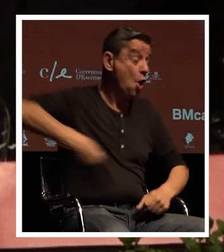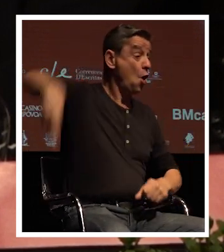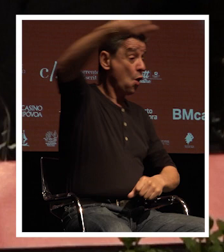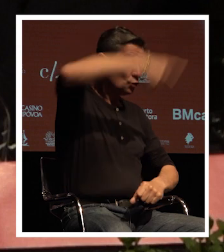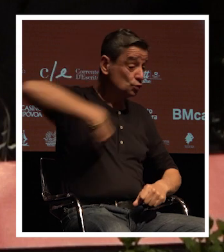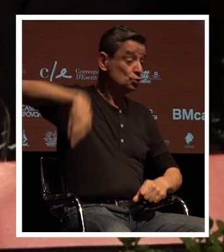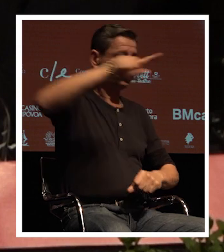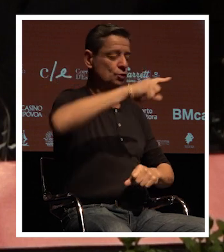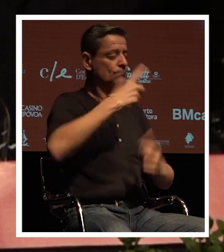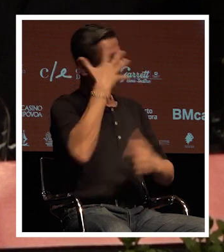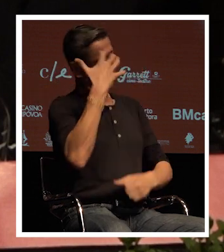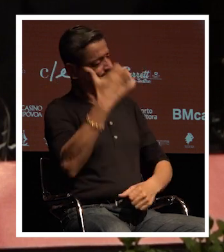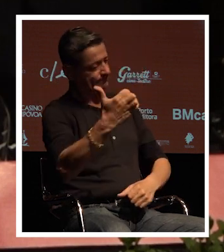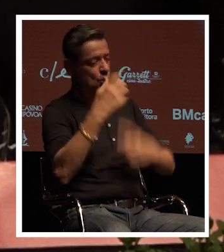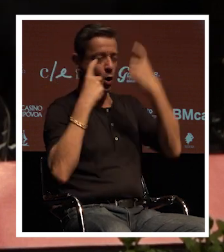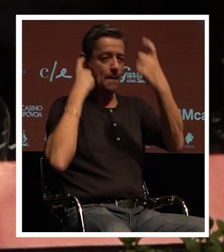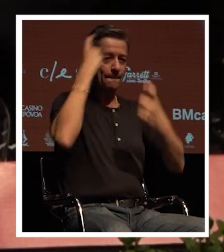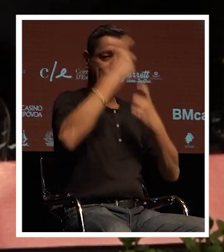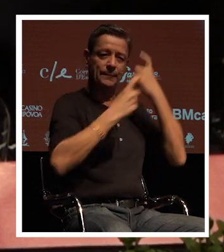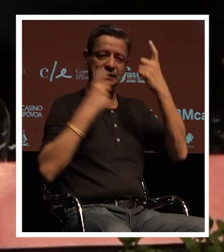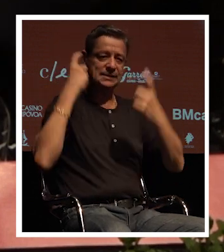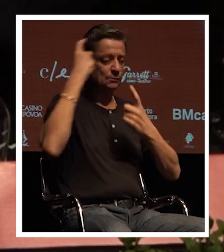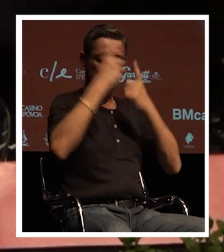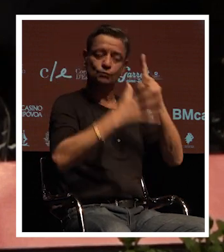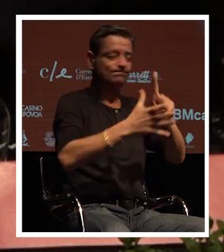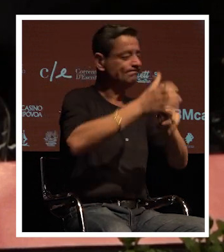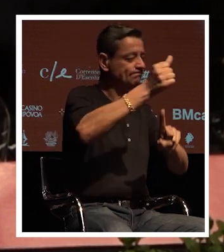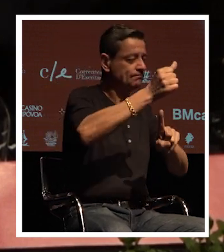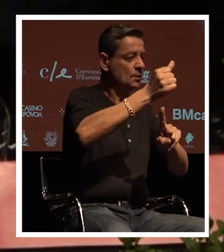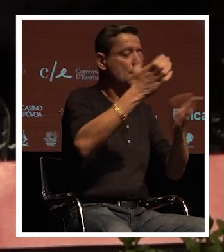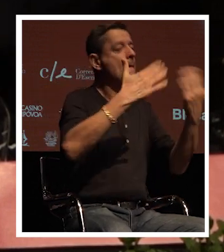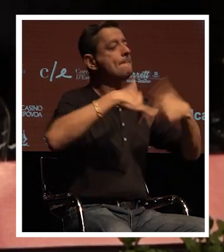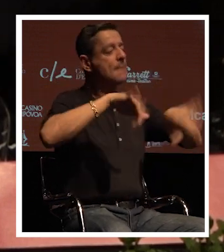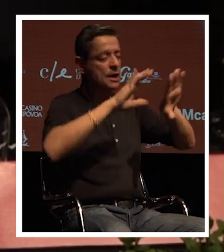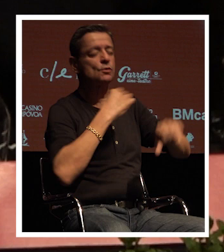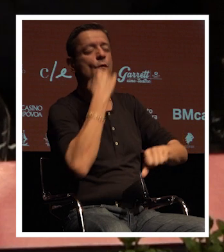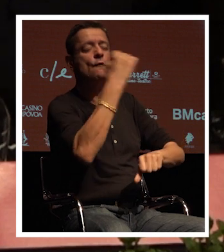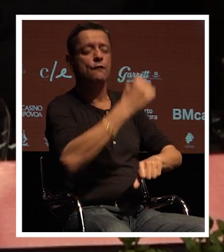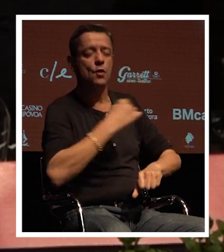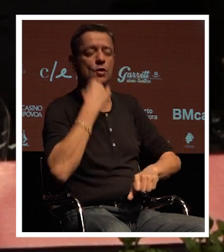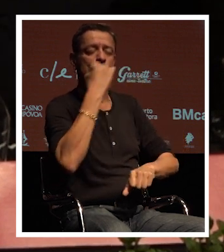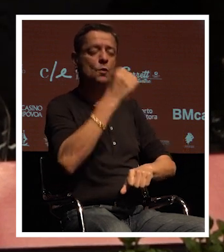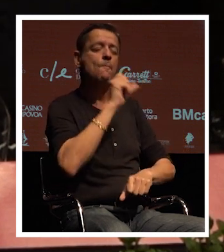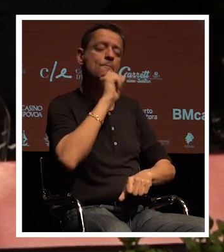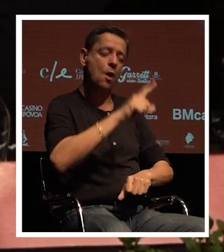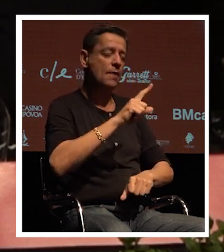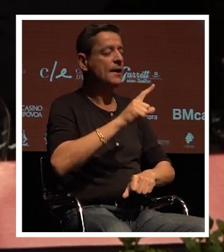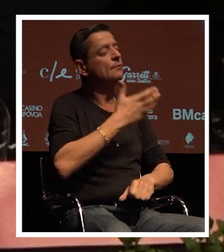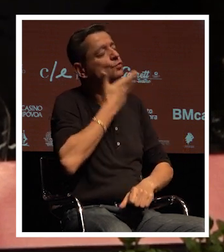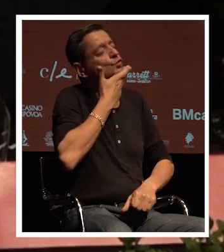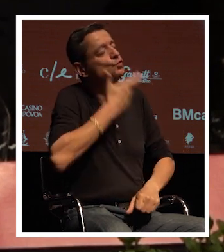nós que sabemos que o pensamento não é um reflexo mas um fruto dos que podem